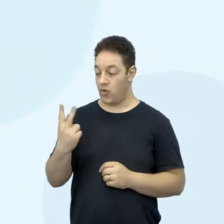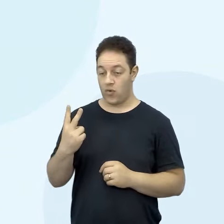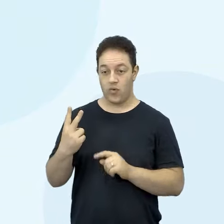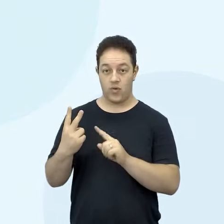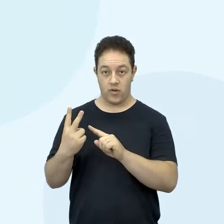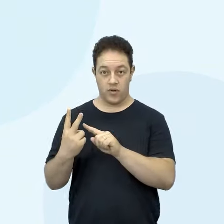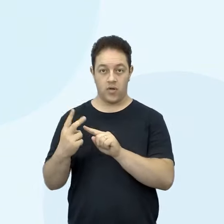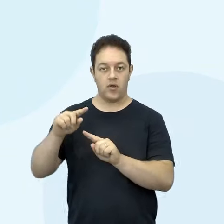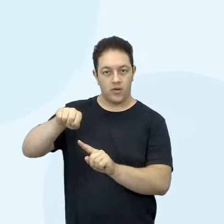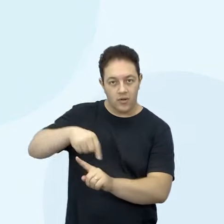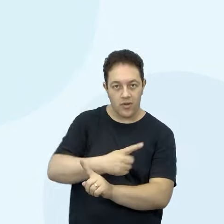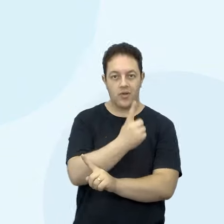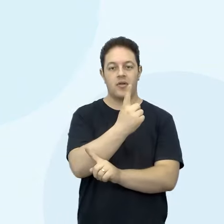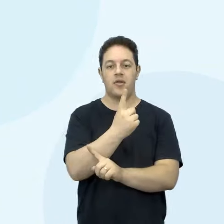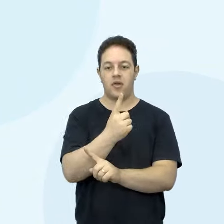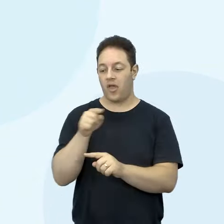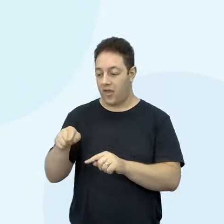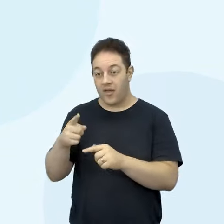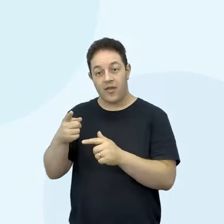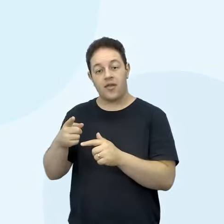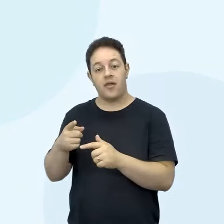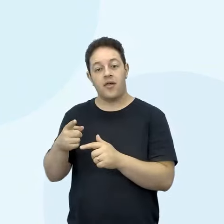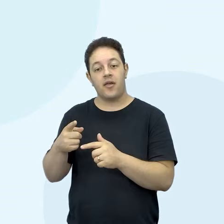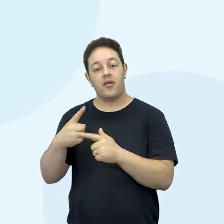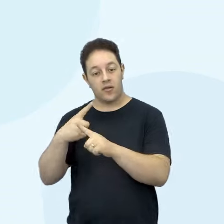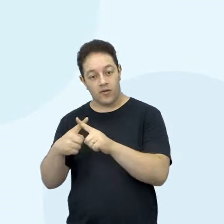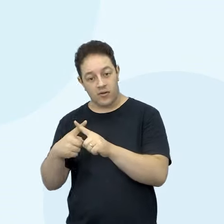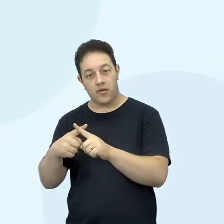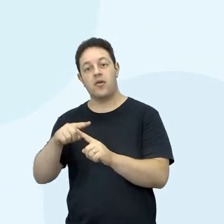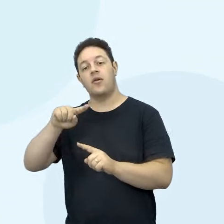aqui na frente, ó. 2.